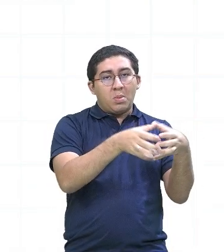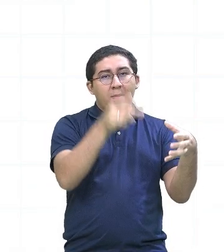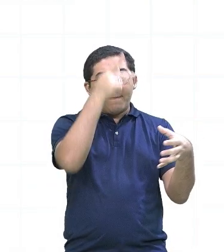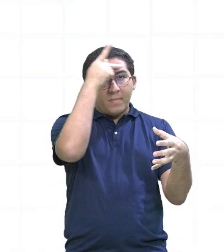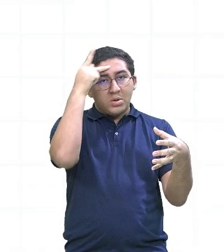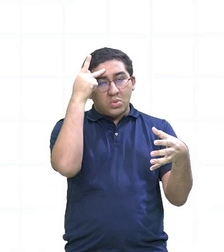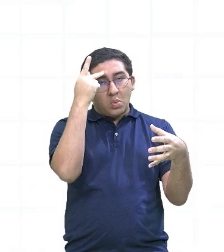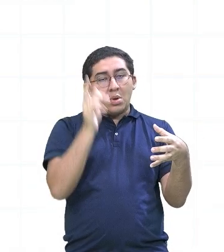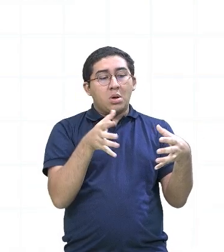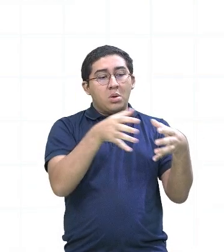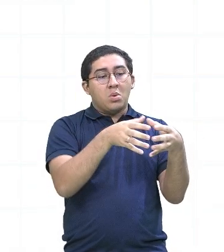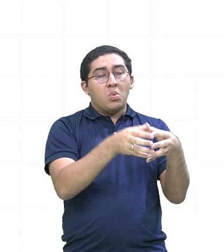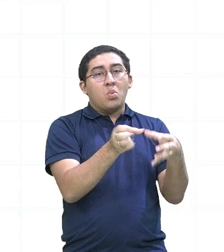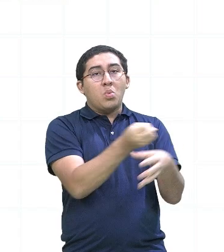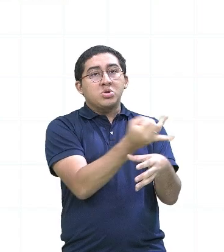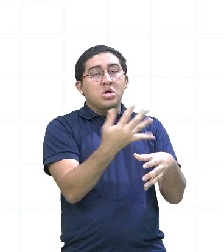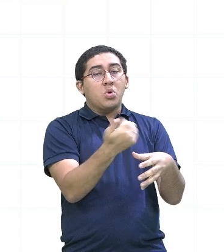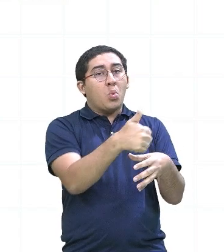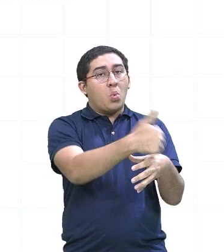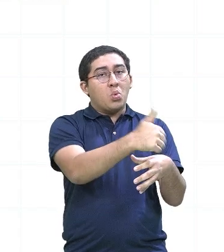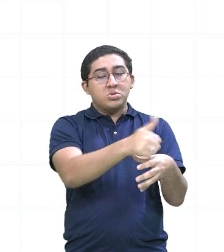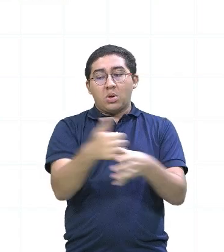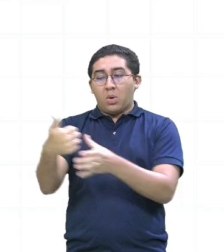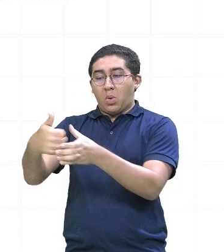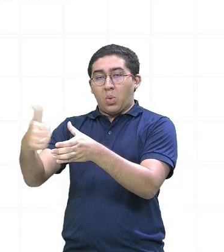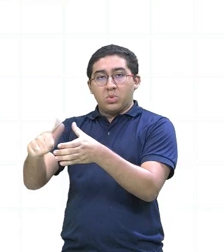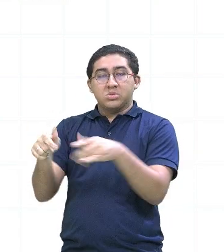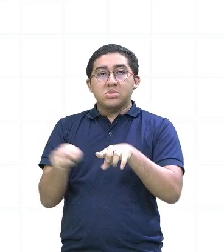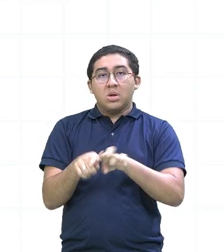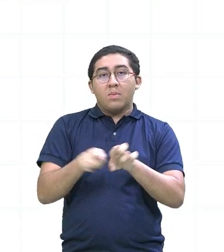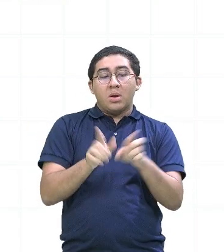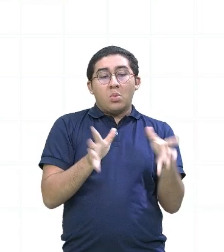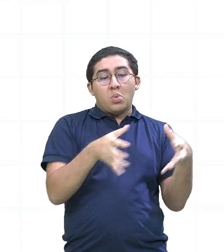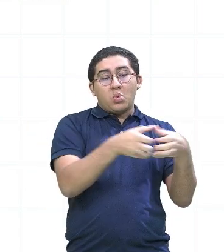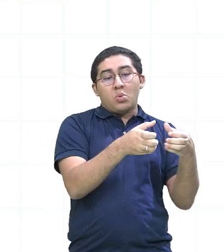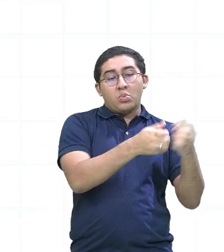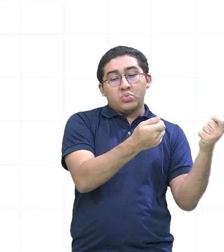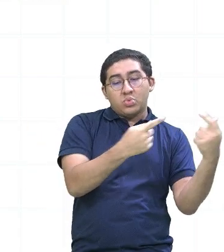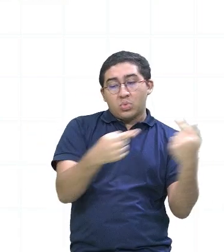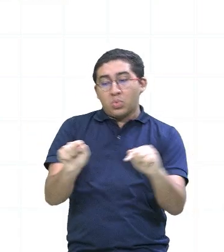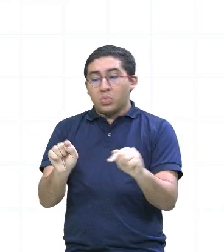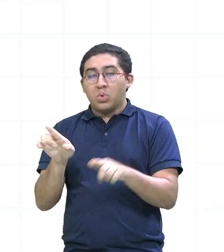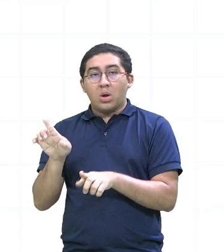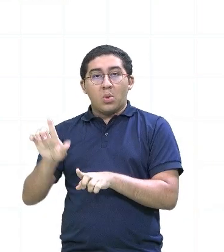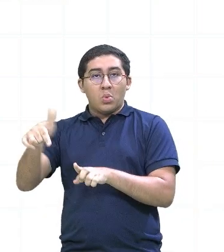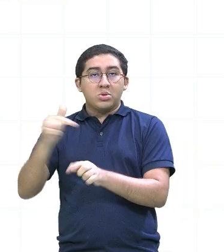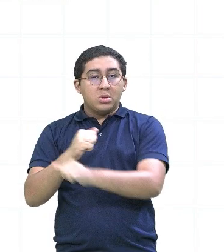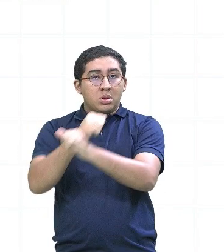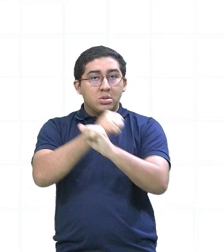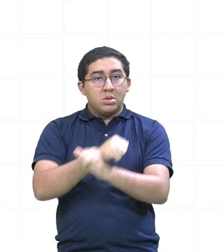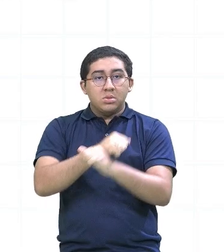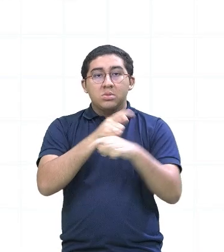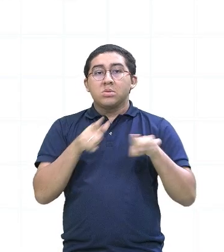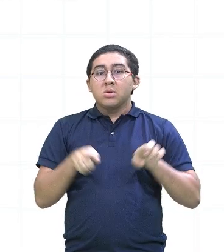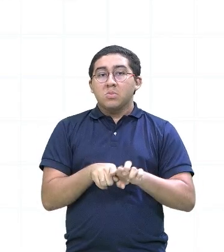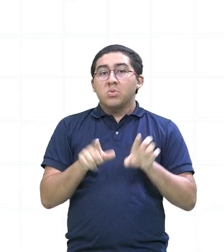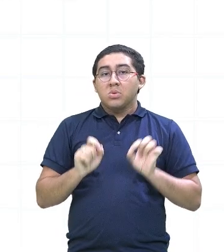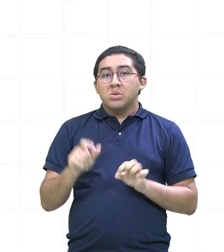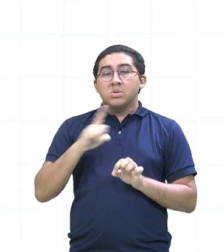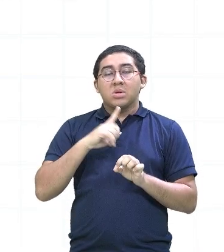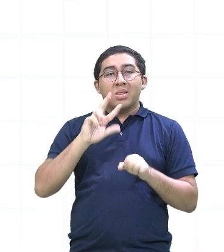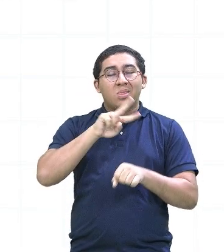equipe atua como rebatedor e a outra como jogadores de campo. No decorrer do jogo, as posições se